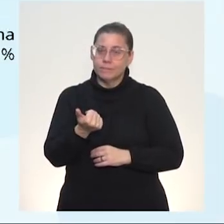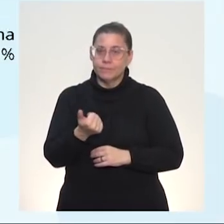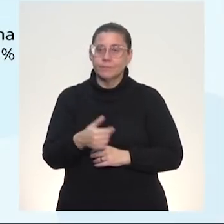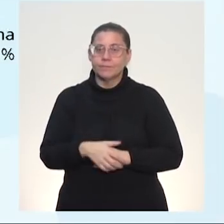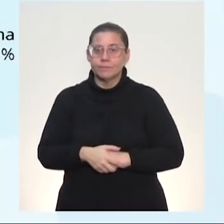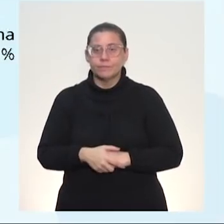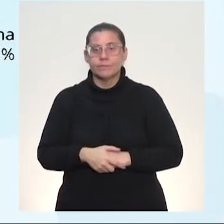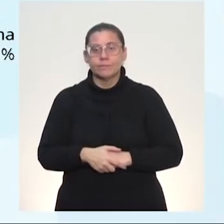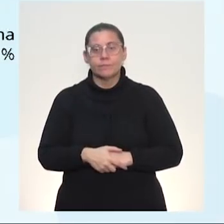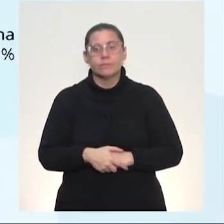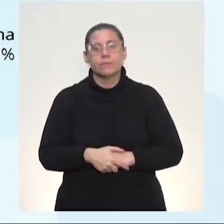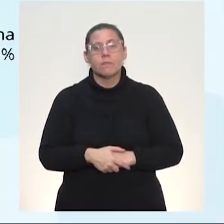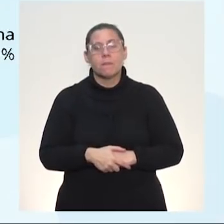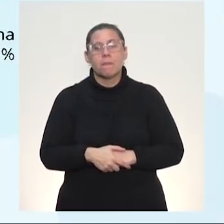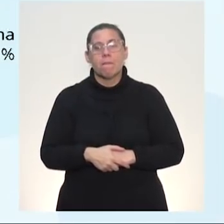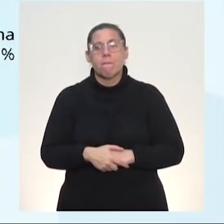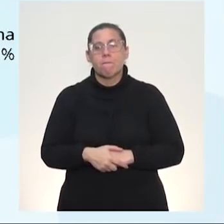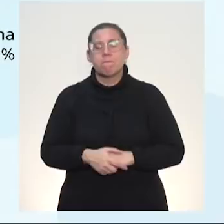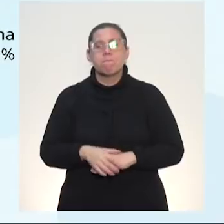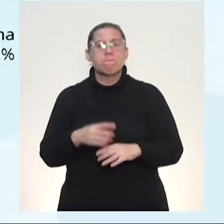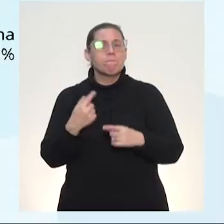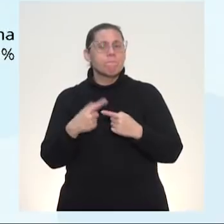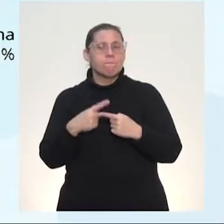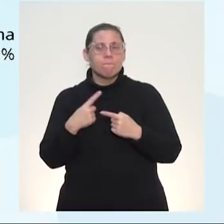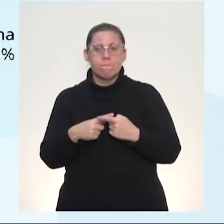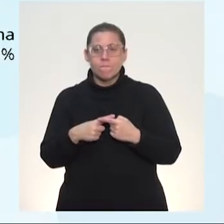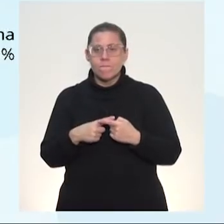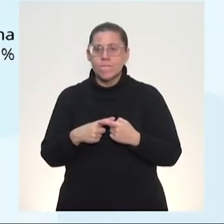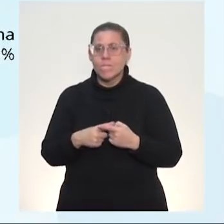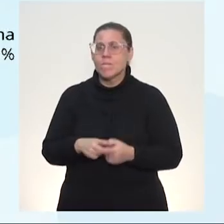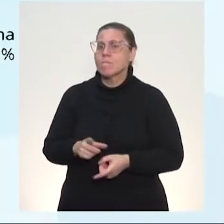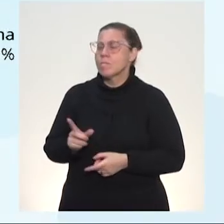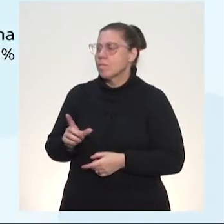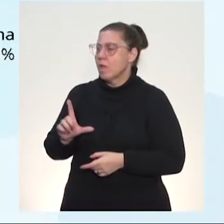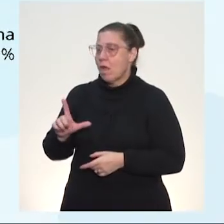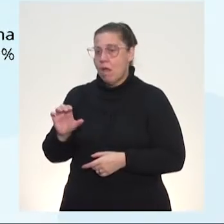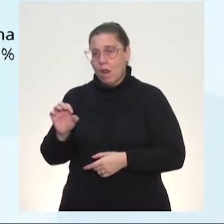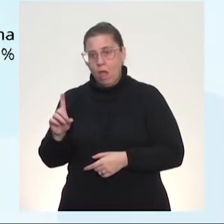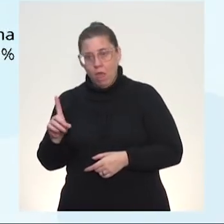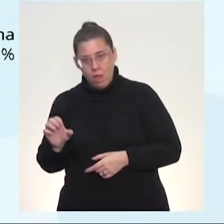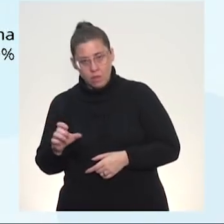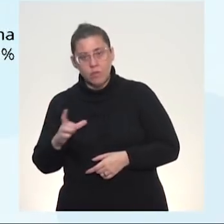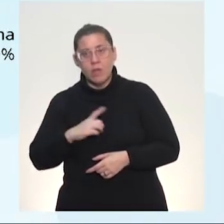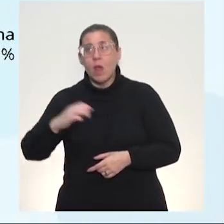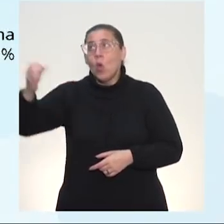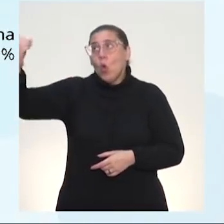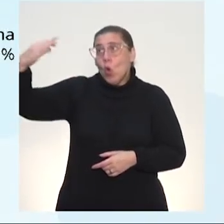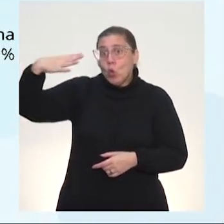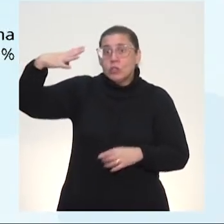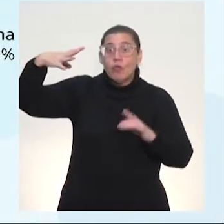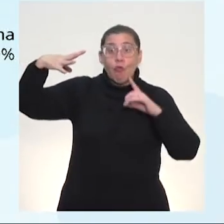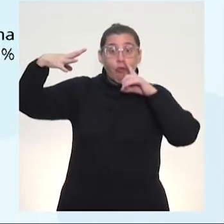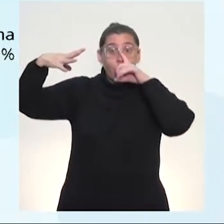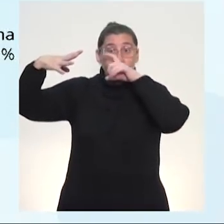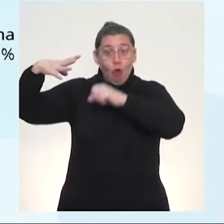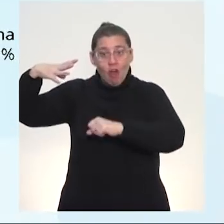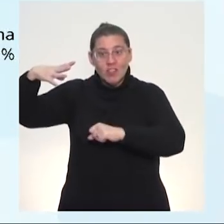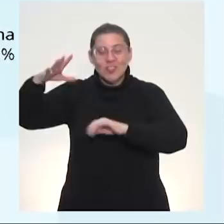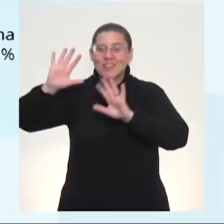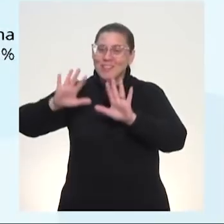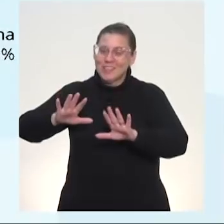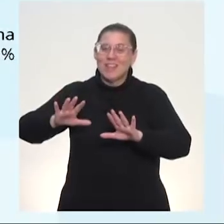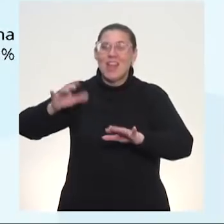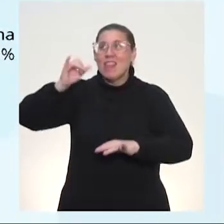muito maior que a da incandescente. Por quê? Porque ela produz mais energia luminosa e ela consome